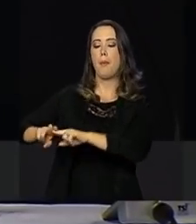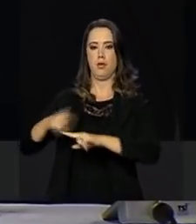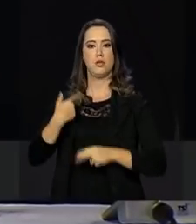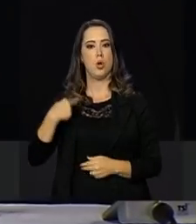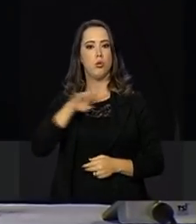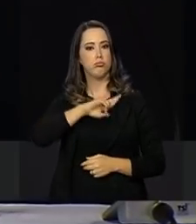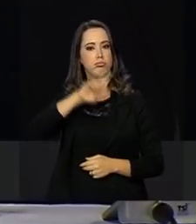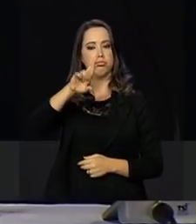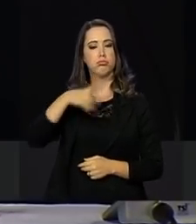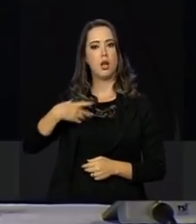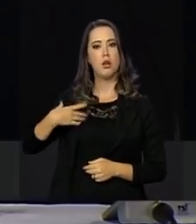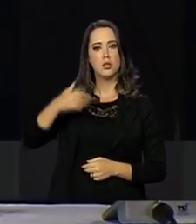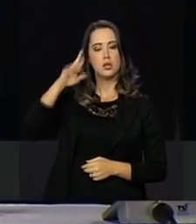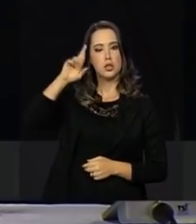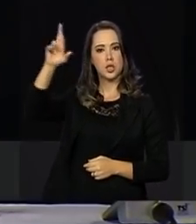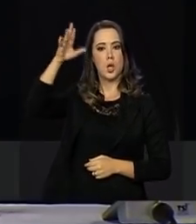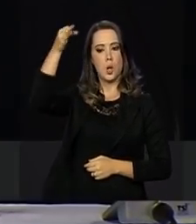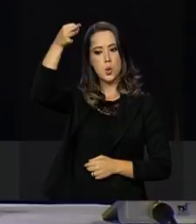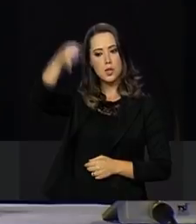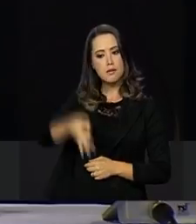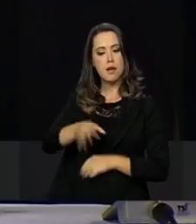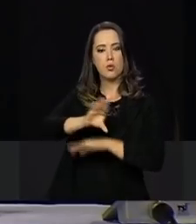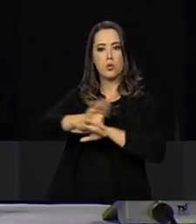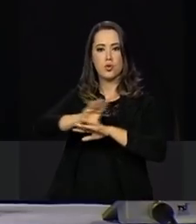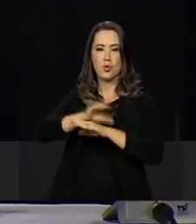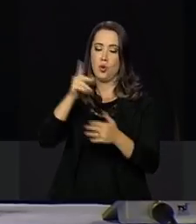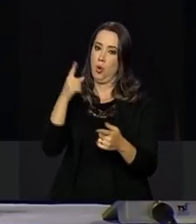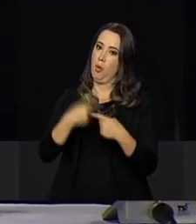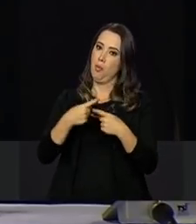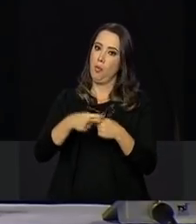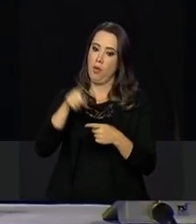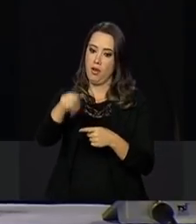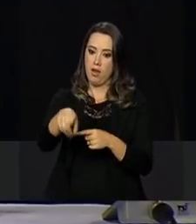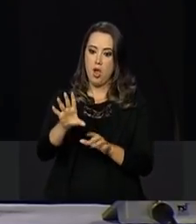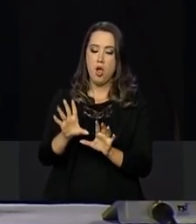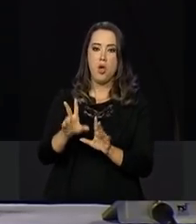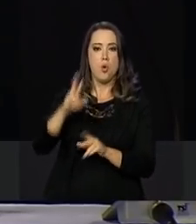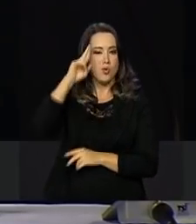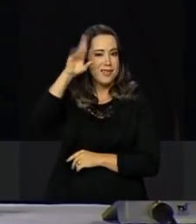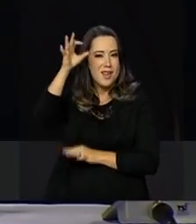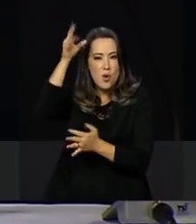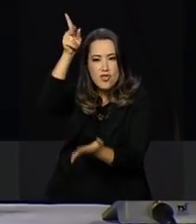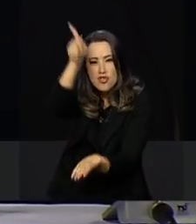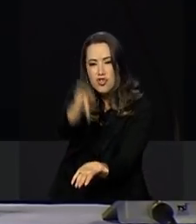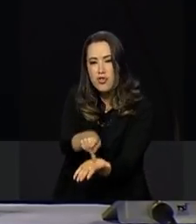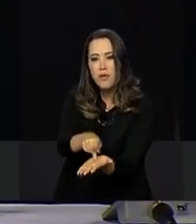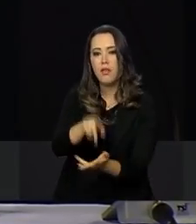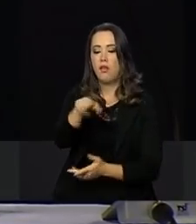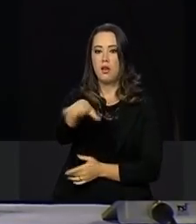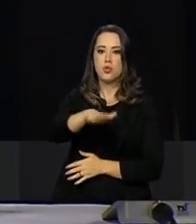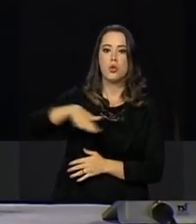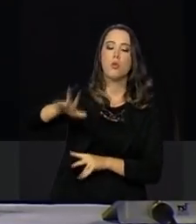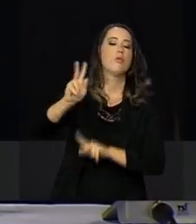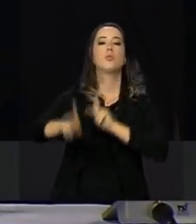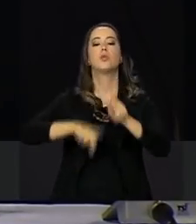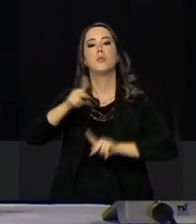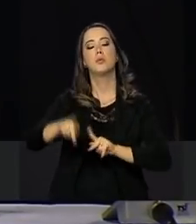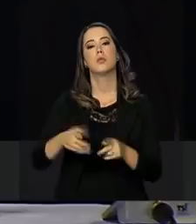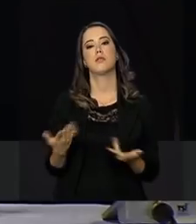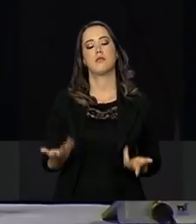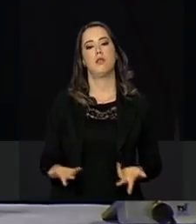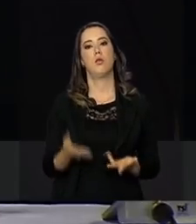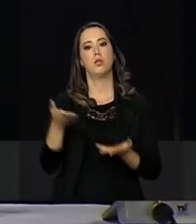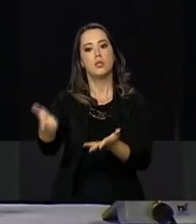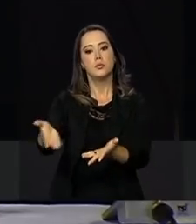autoridades constituídas, já que a autoridade real é a autoridade do povo. E neste particular, você está trazendo aqui também membros